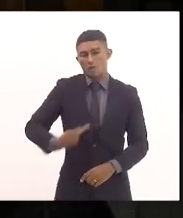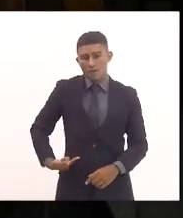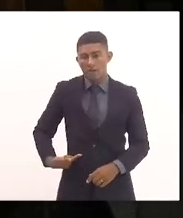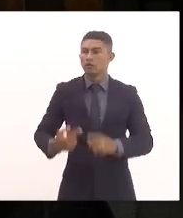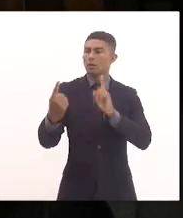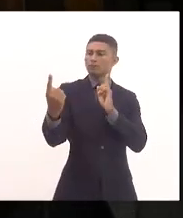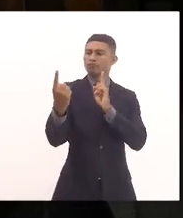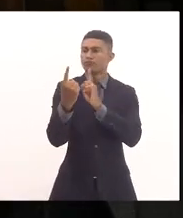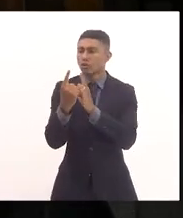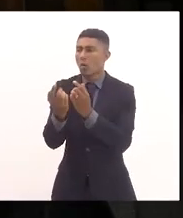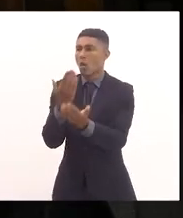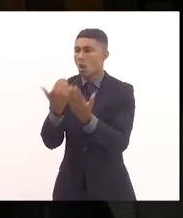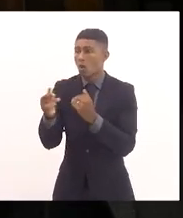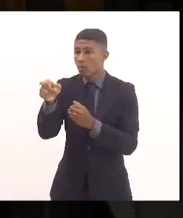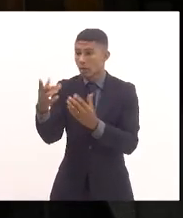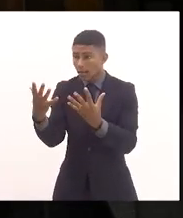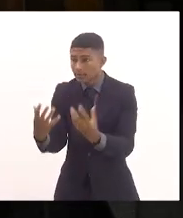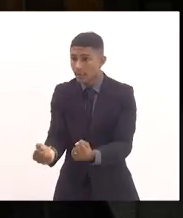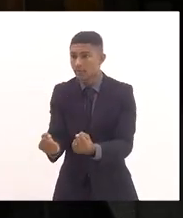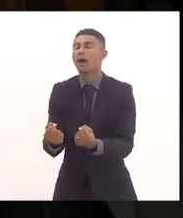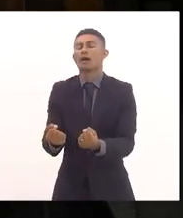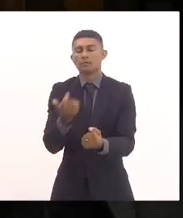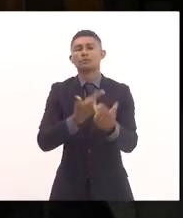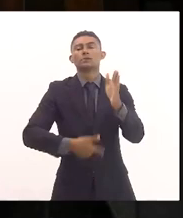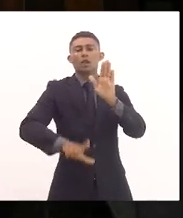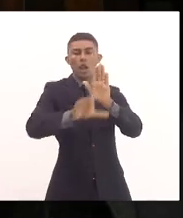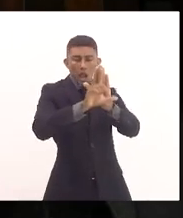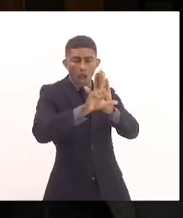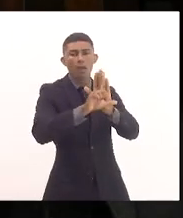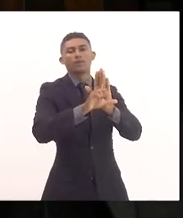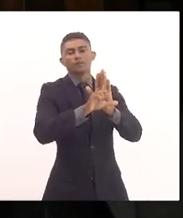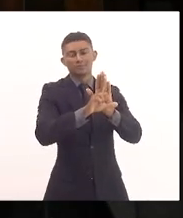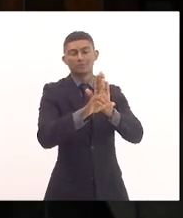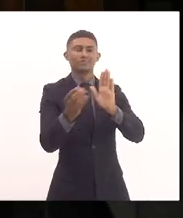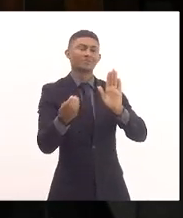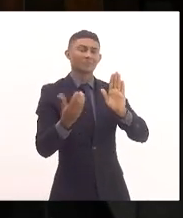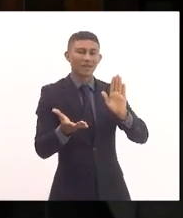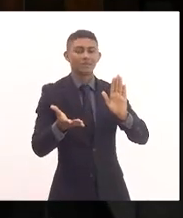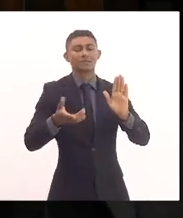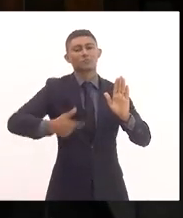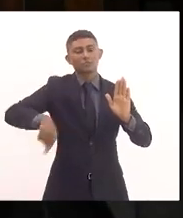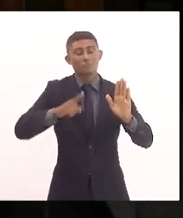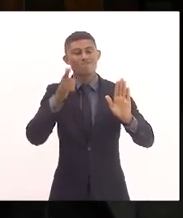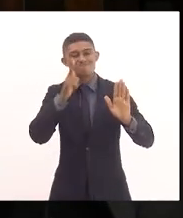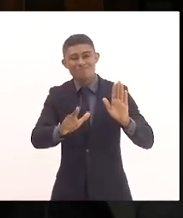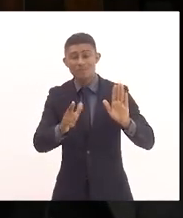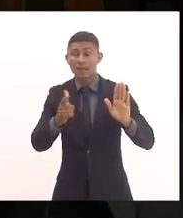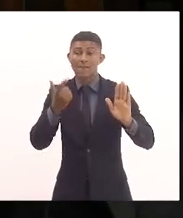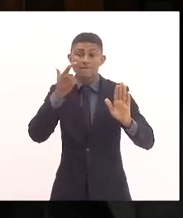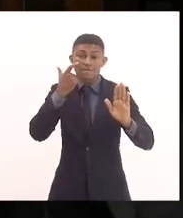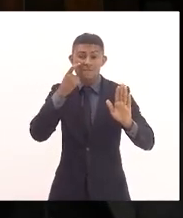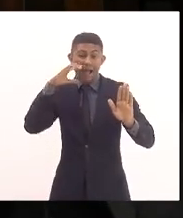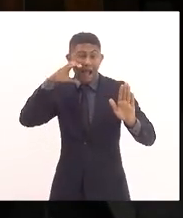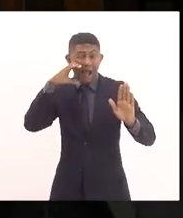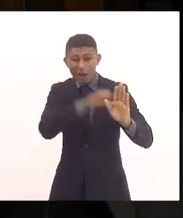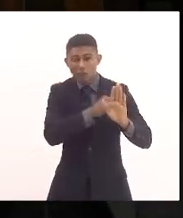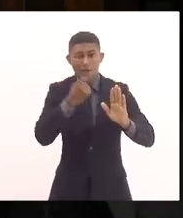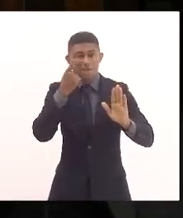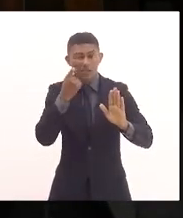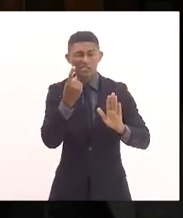possa ser sancionado e virar, de fato, uma lei para que a gente tenha, o mais rápido possível,